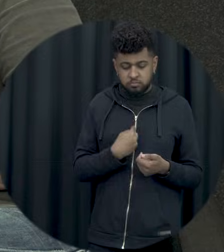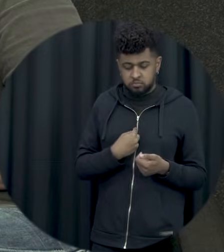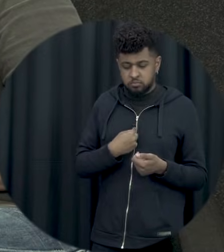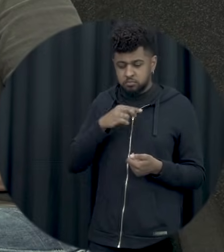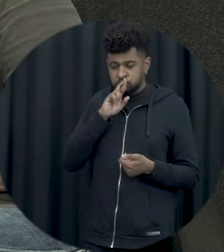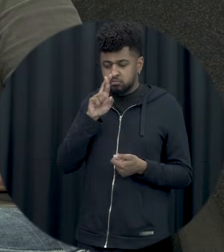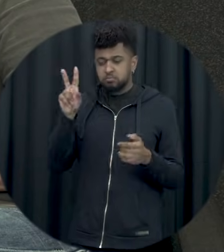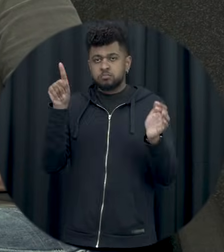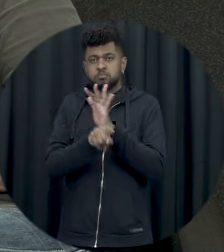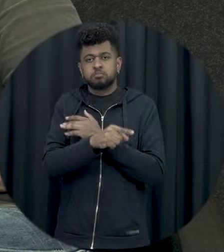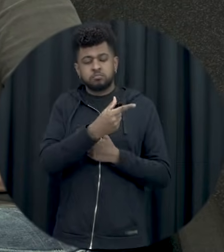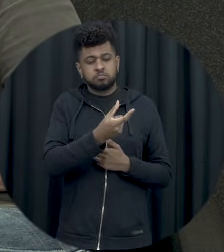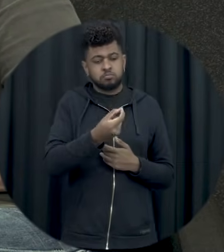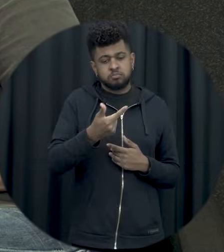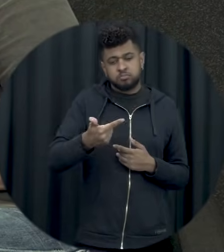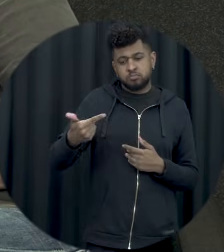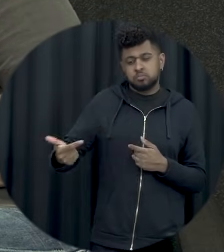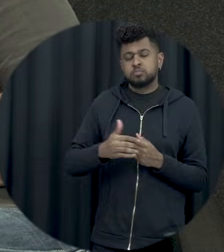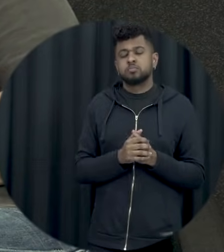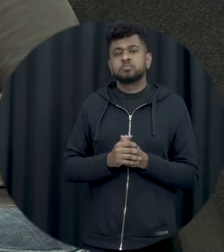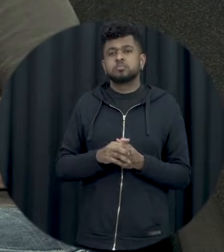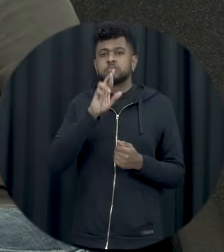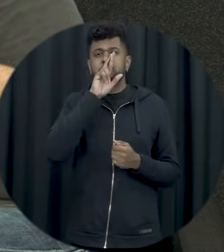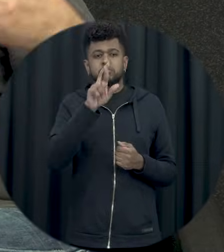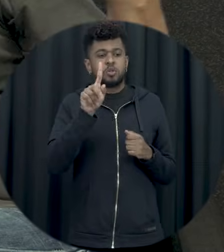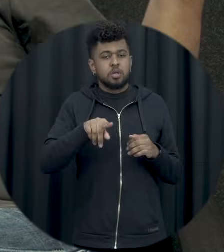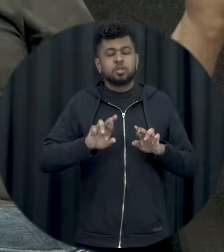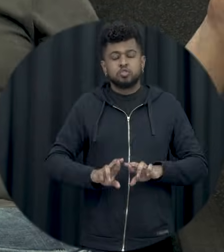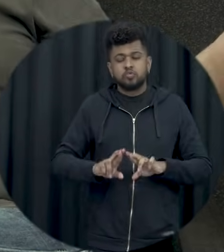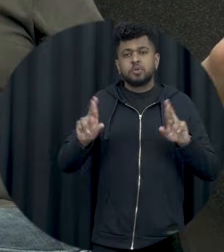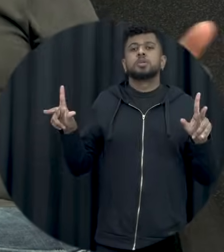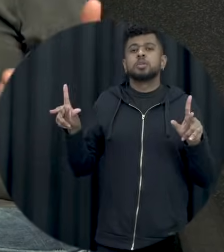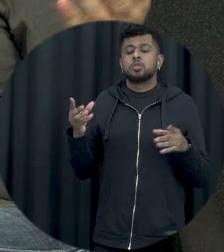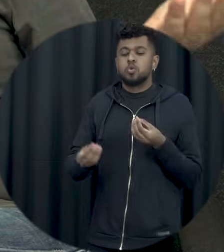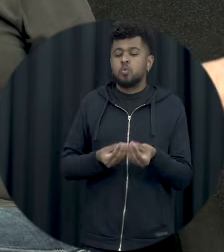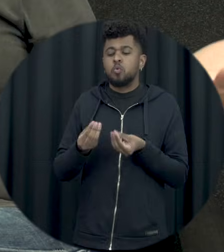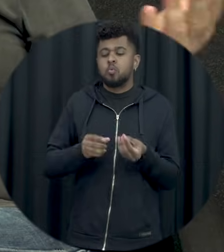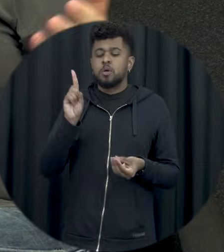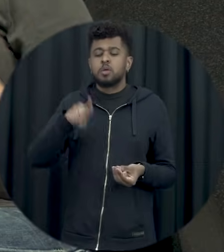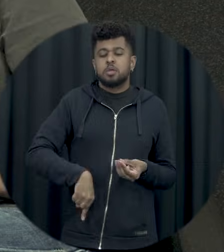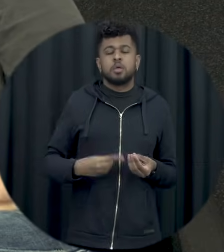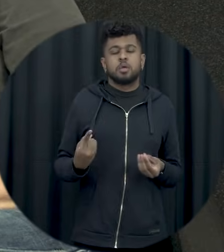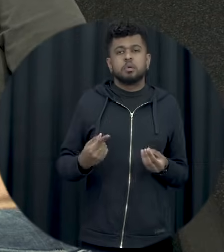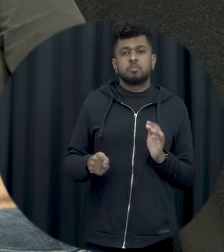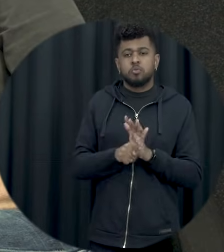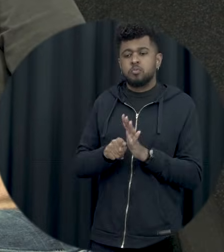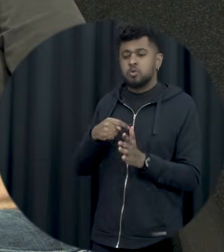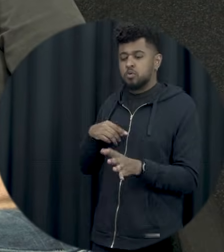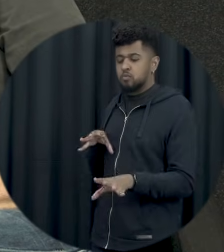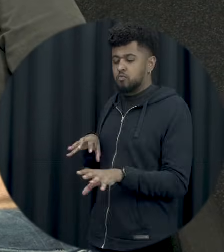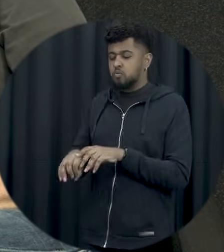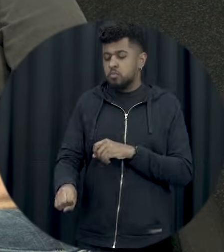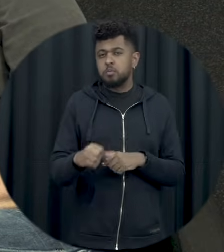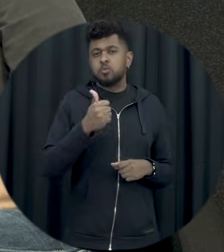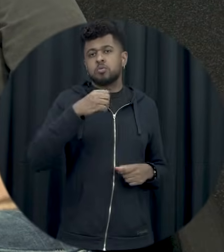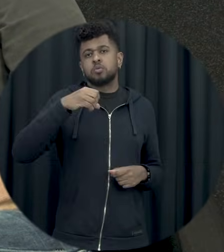2022, a resposta é totalmente diferente de como seria, por exemplo, quando eu me formei em 84,